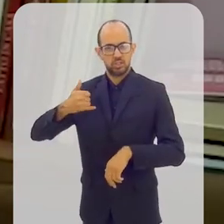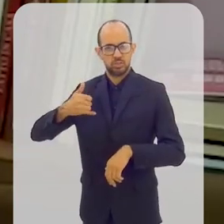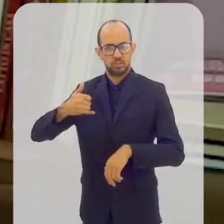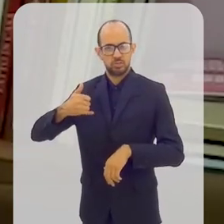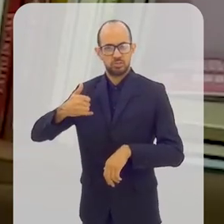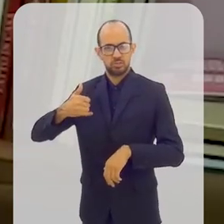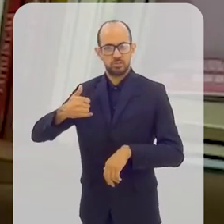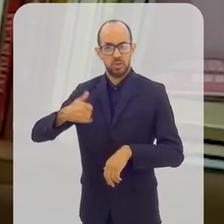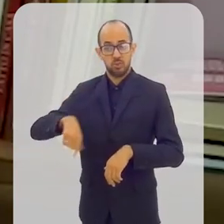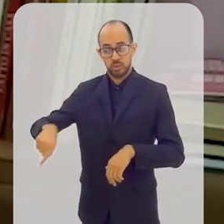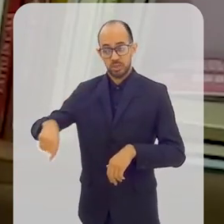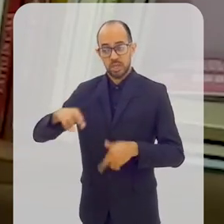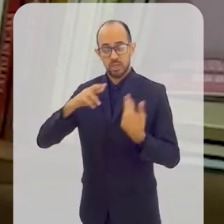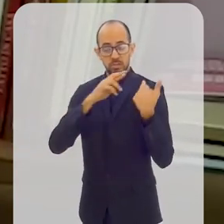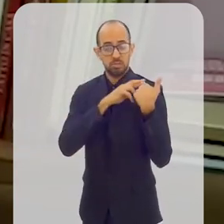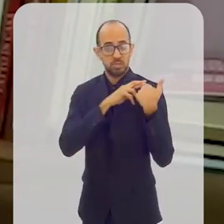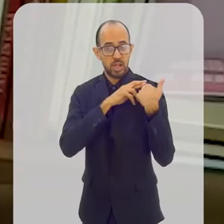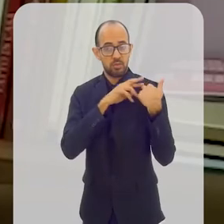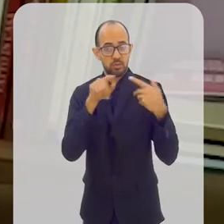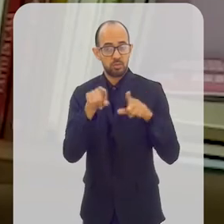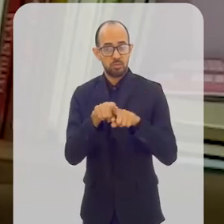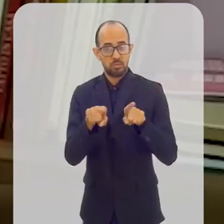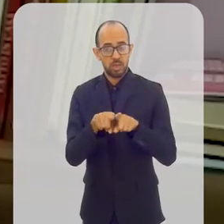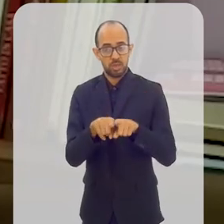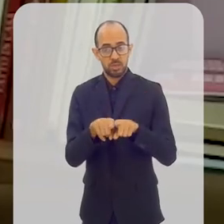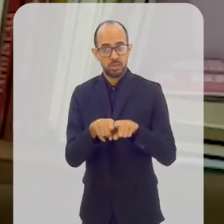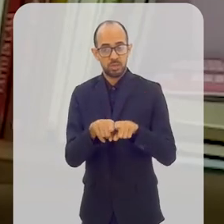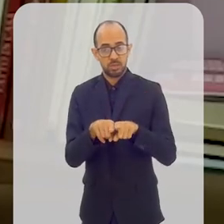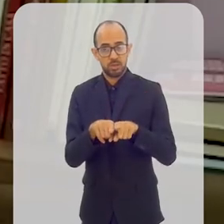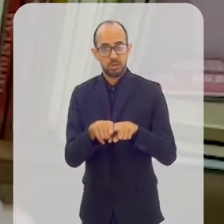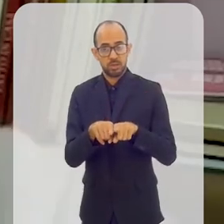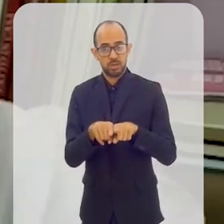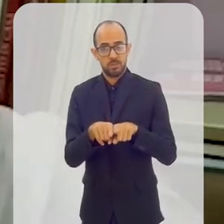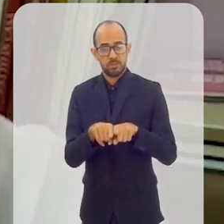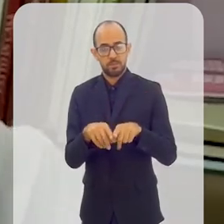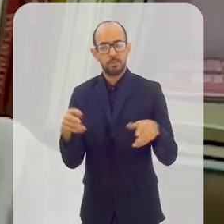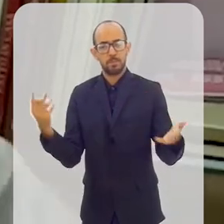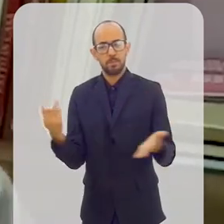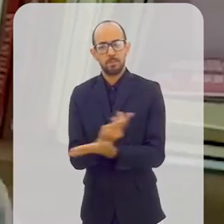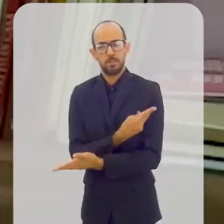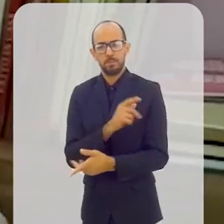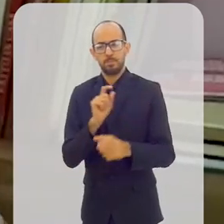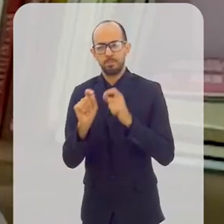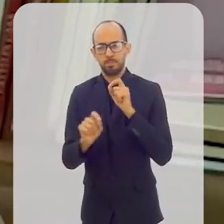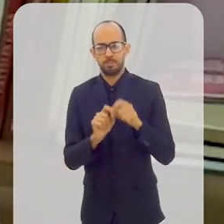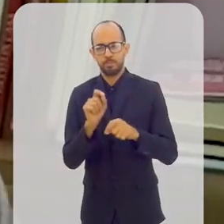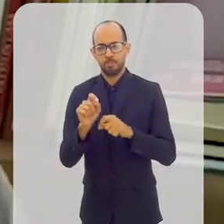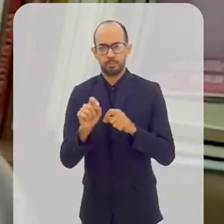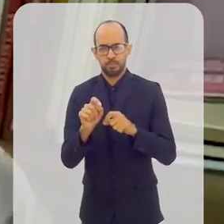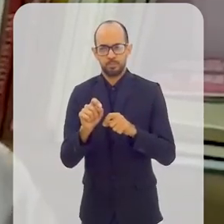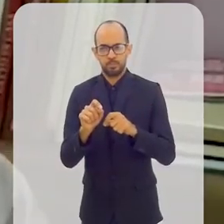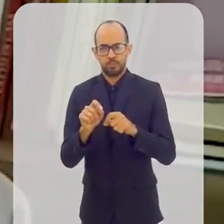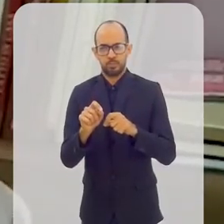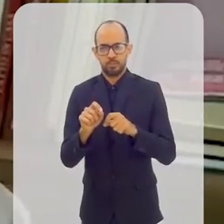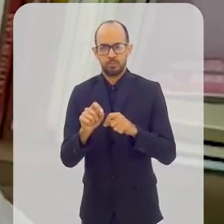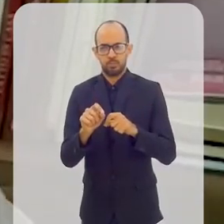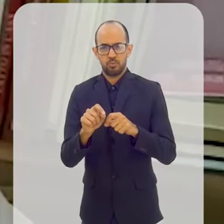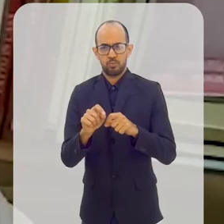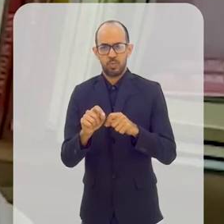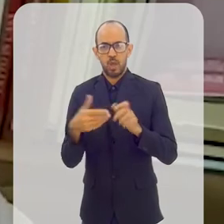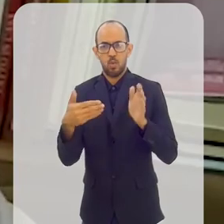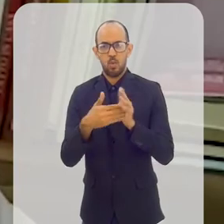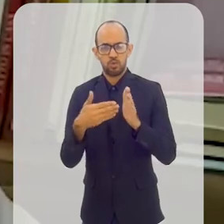é uma criança responsável. A partir de agora, você é um ser responsável. Na última vez que eu estava aí semana passada, em minha